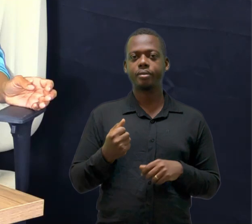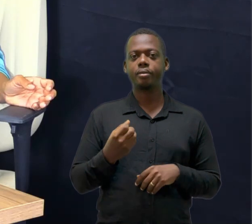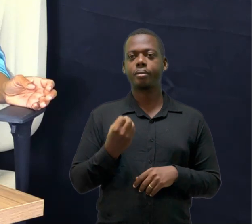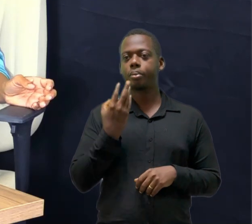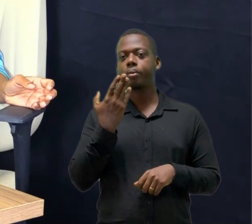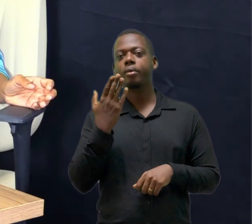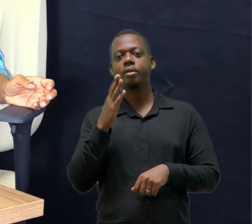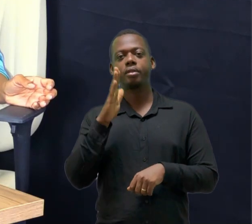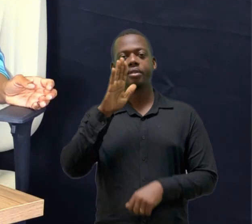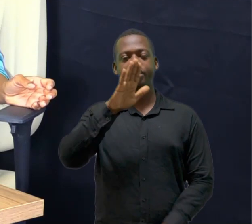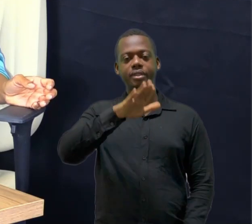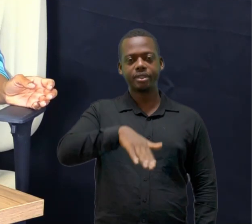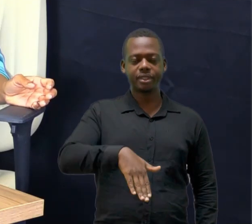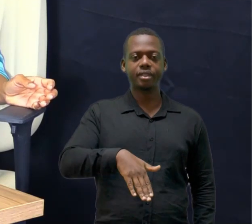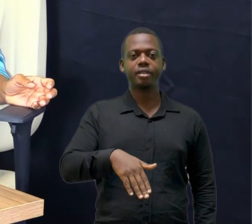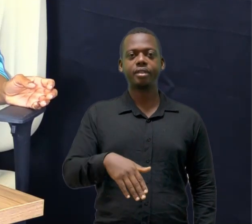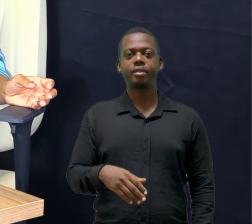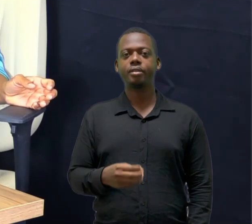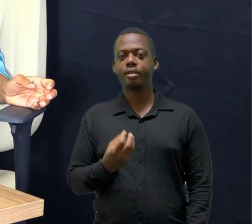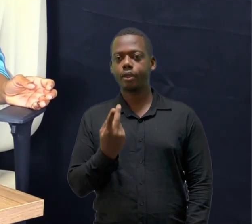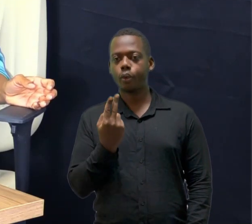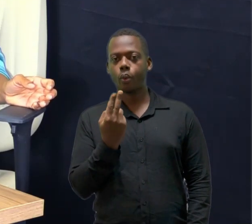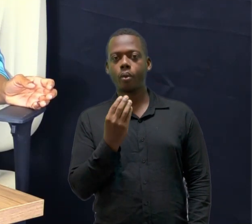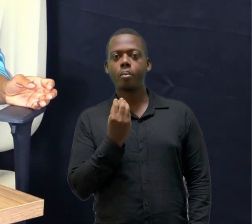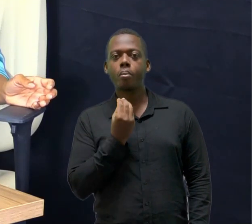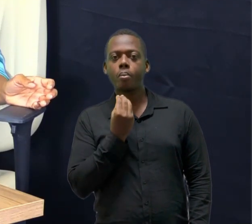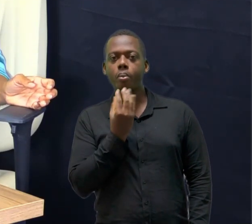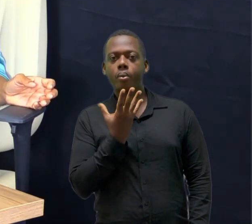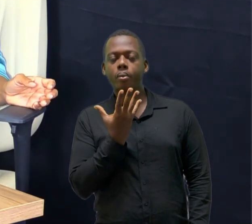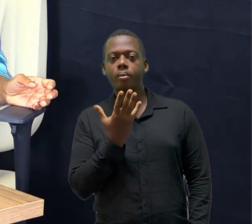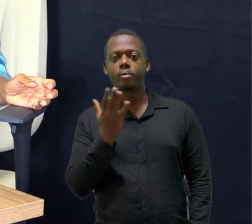seria? Boa, não muda. Bom e bom é o mesmo. Uhum. Boa